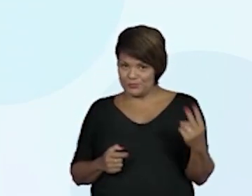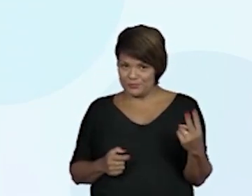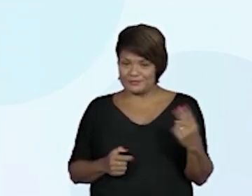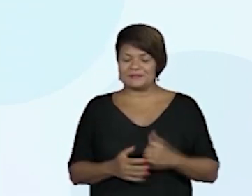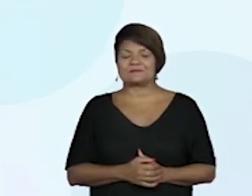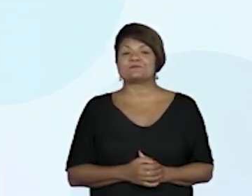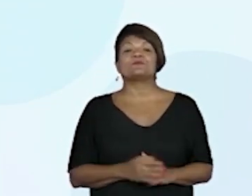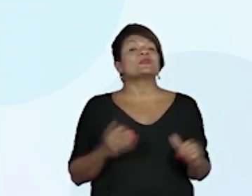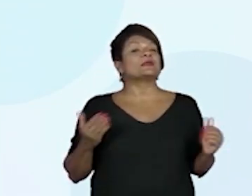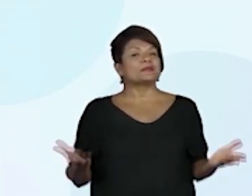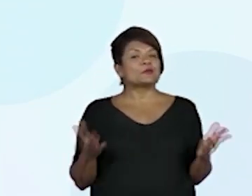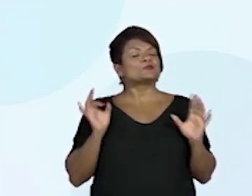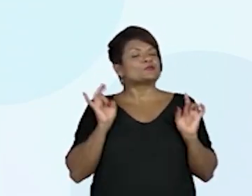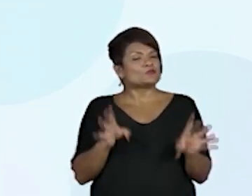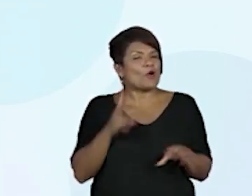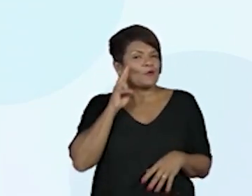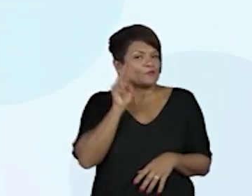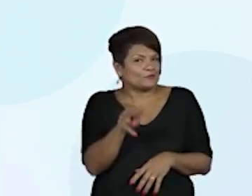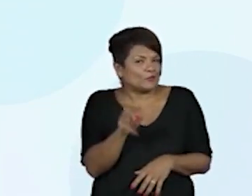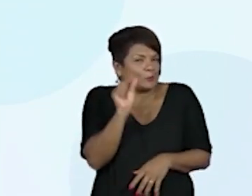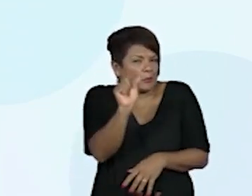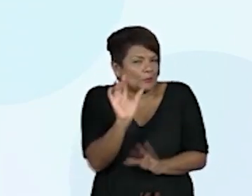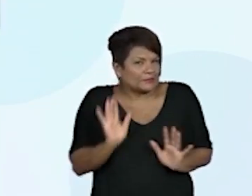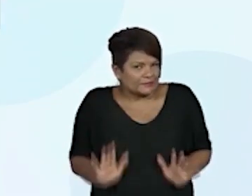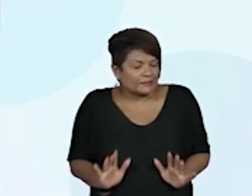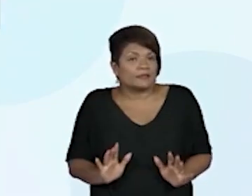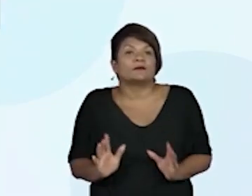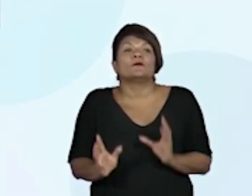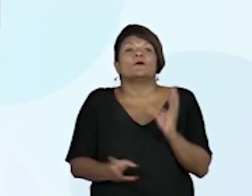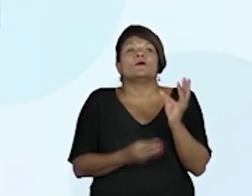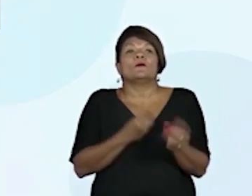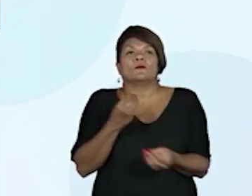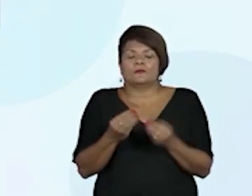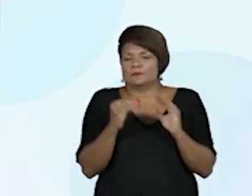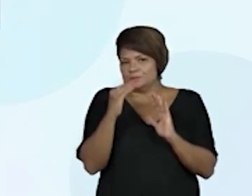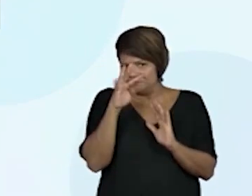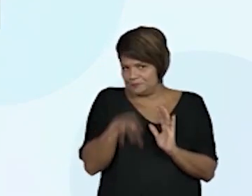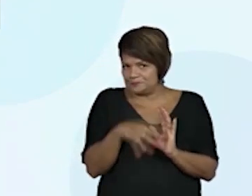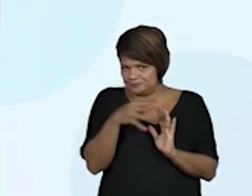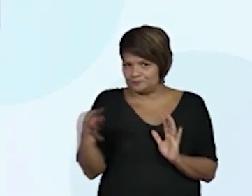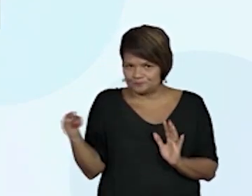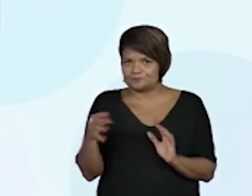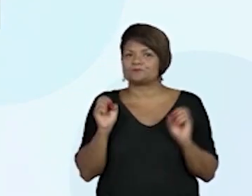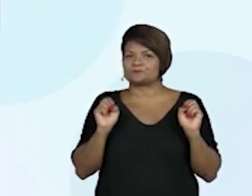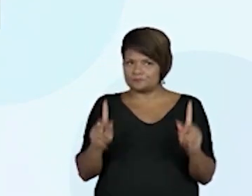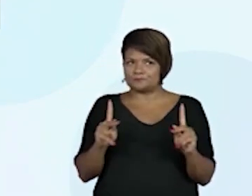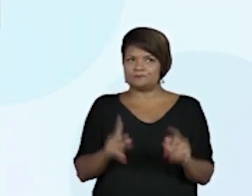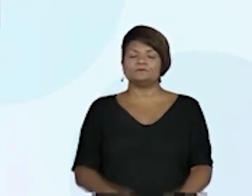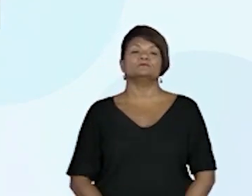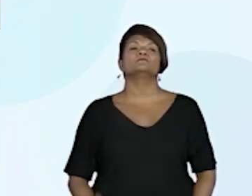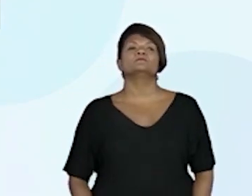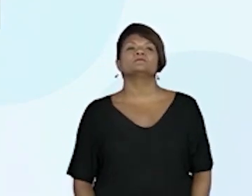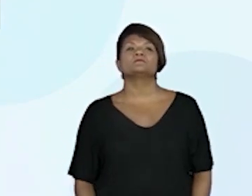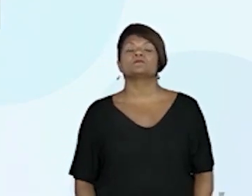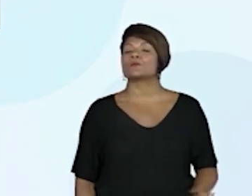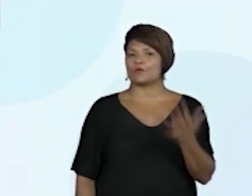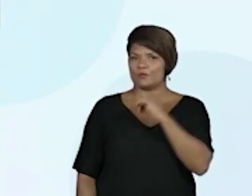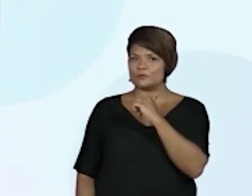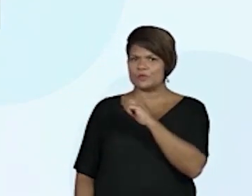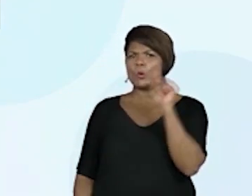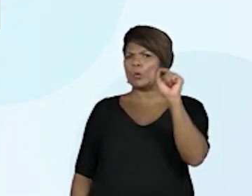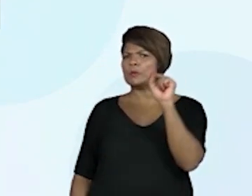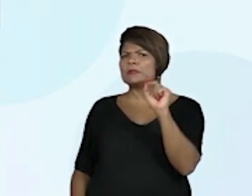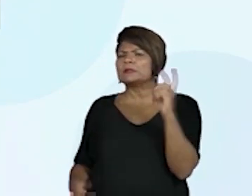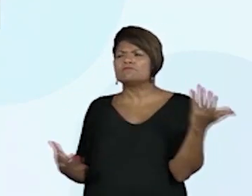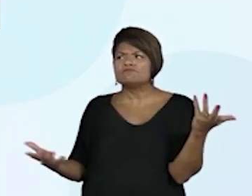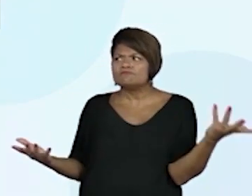gente só reviu aí um pouquinho da tabela, ok? Então, vamos lá. O que vamos aprender?